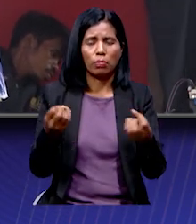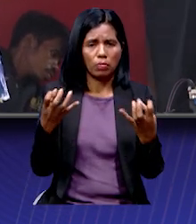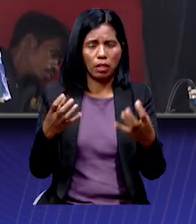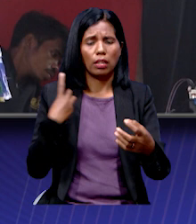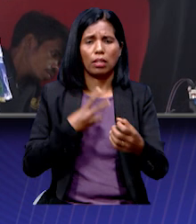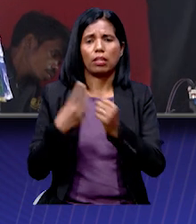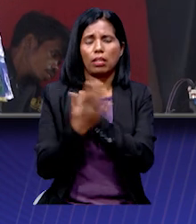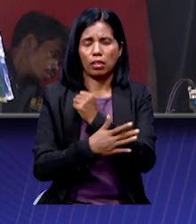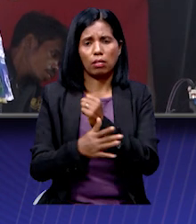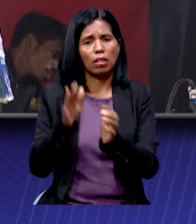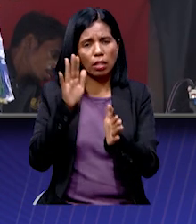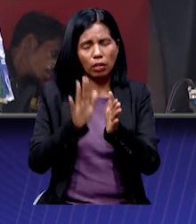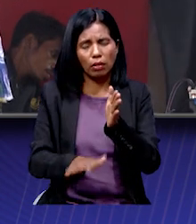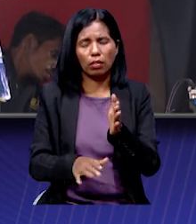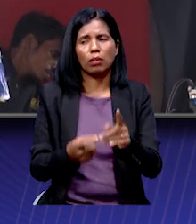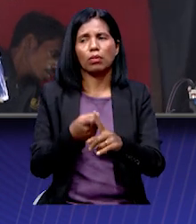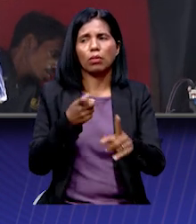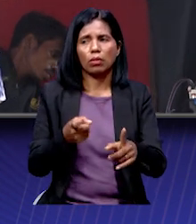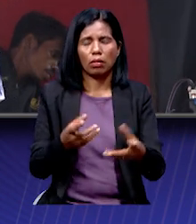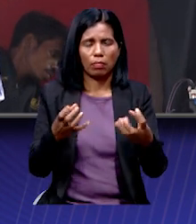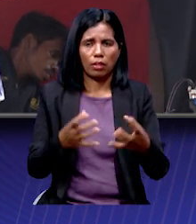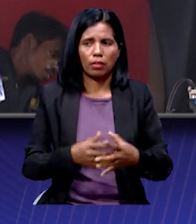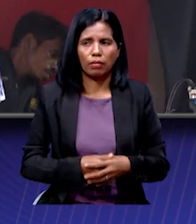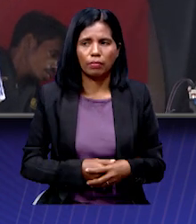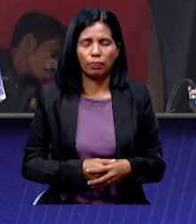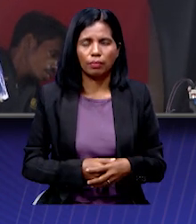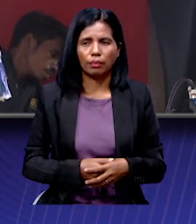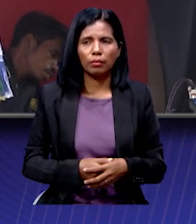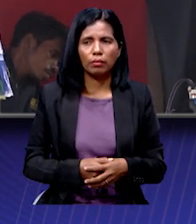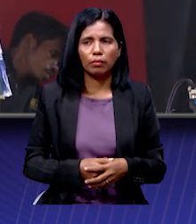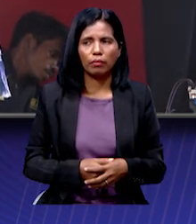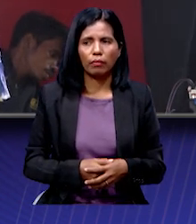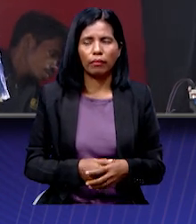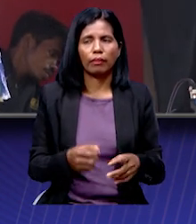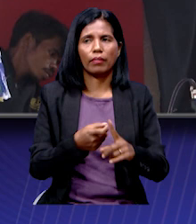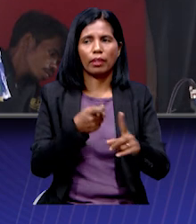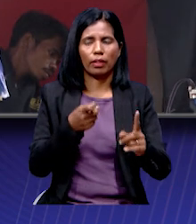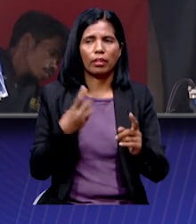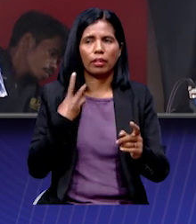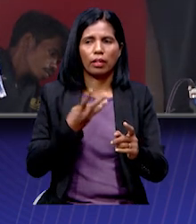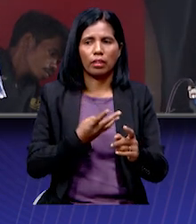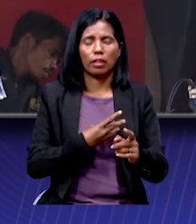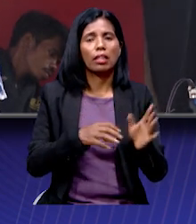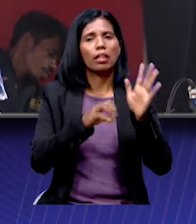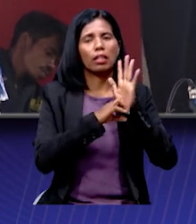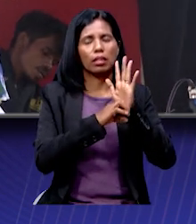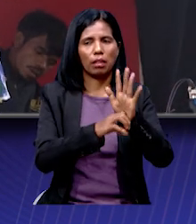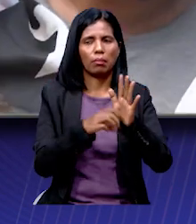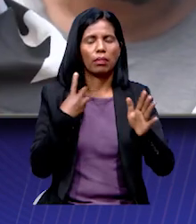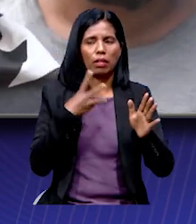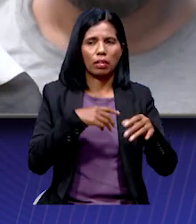Bem. Livro de maneira para que teves, entre maneira ir a Cnemaca, por exemplo, e também a